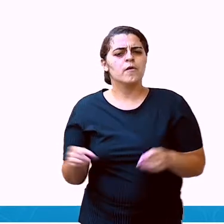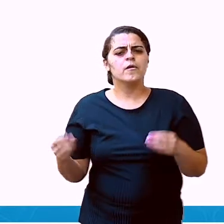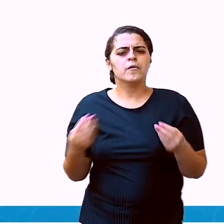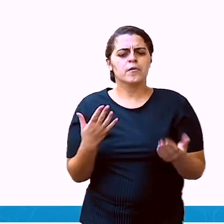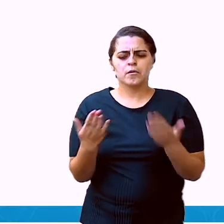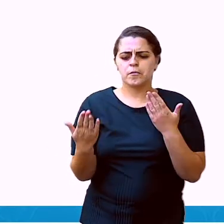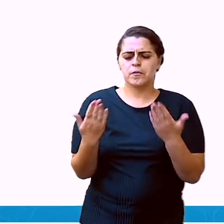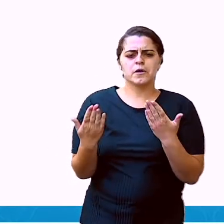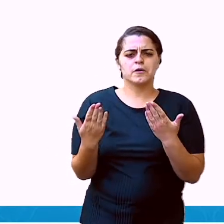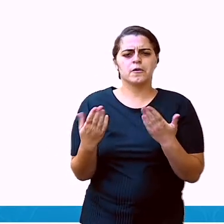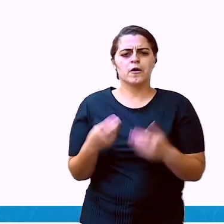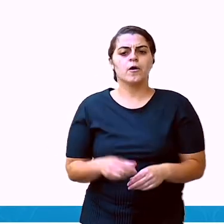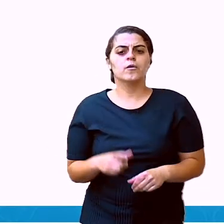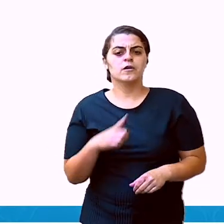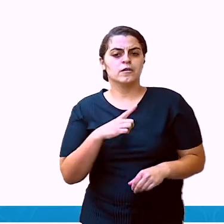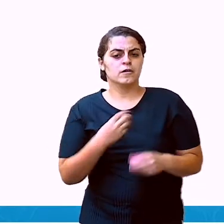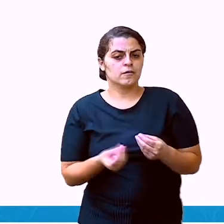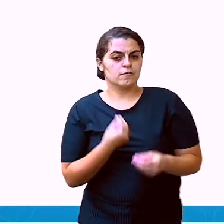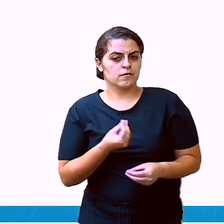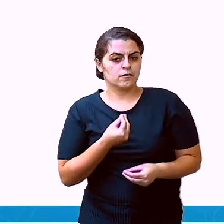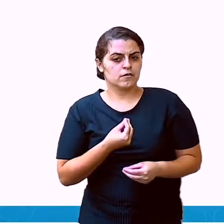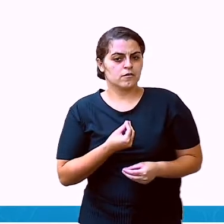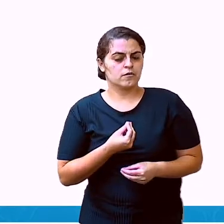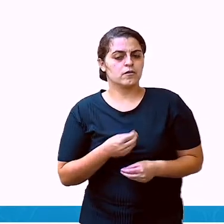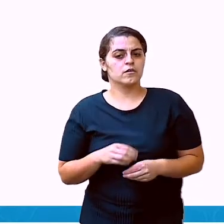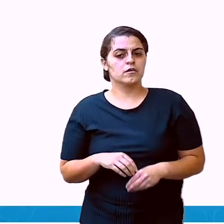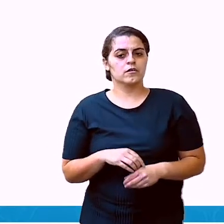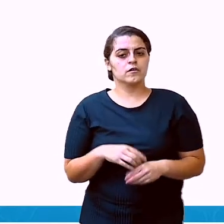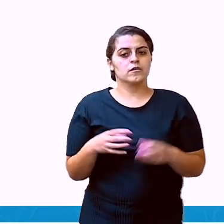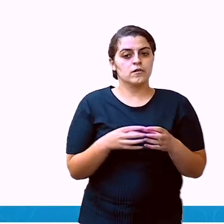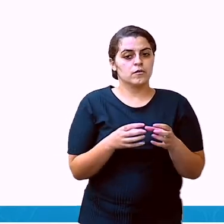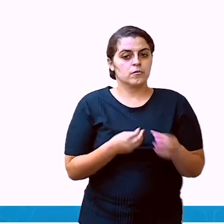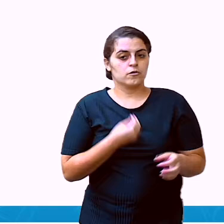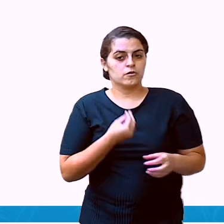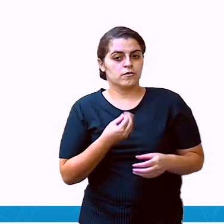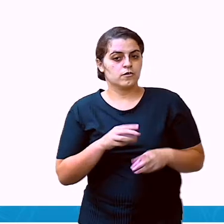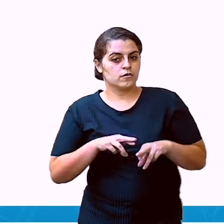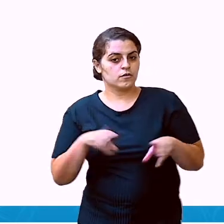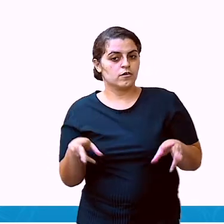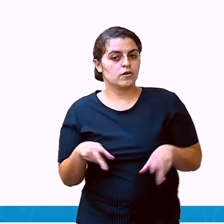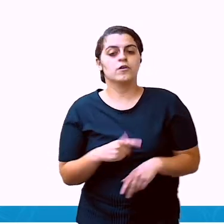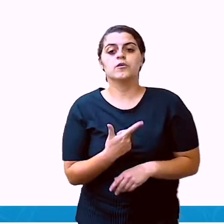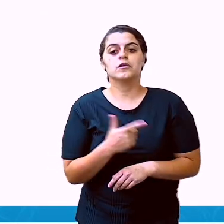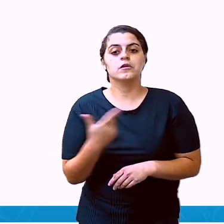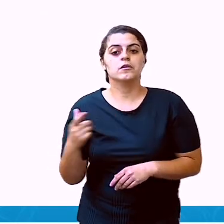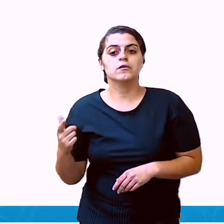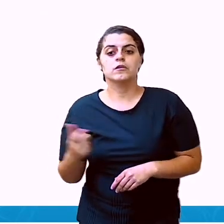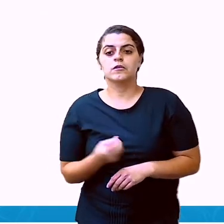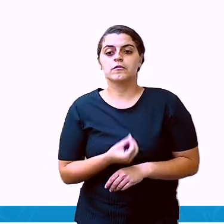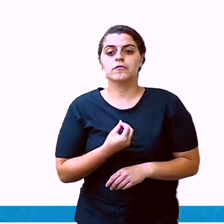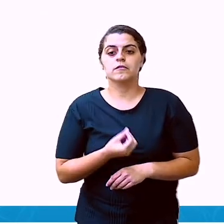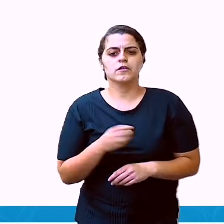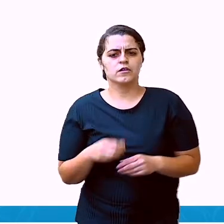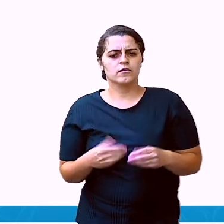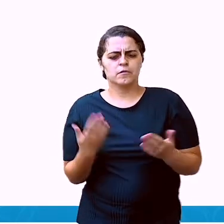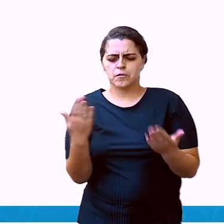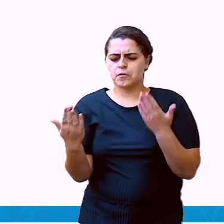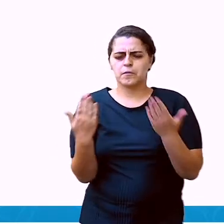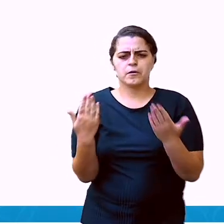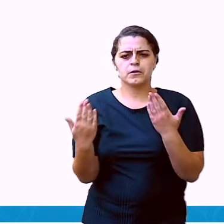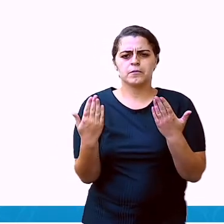Compara o componente vivo, que são os seres vivos, para o componente não vivo, que é a